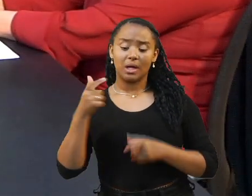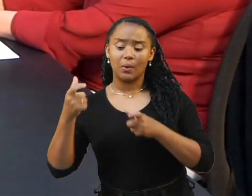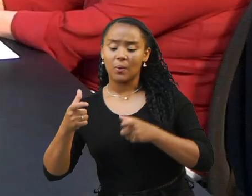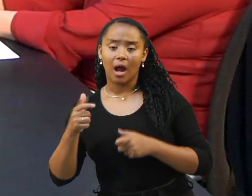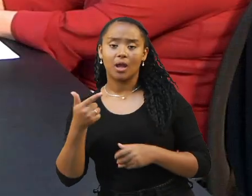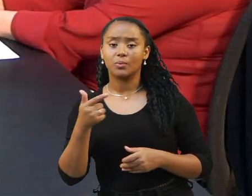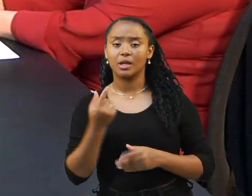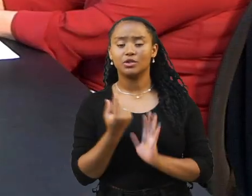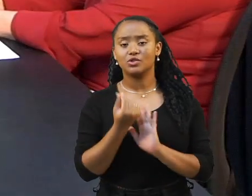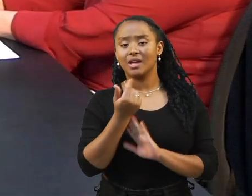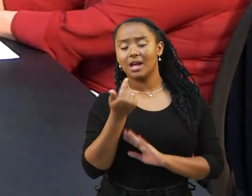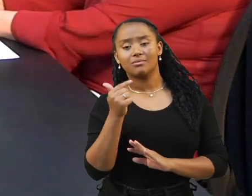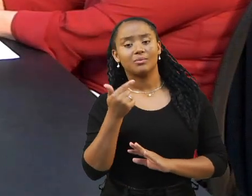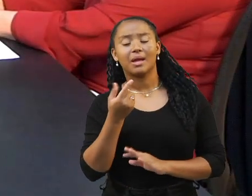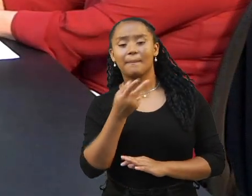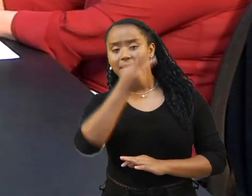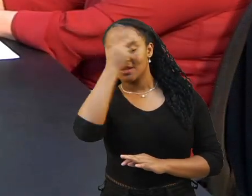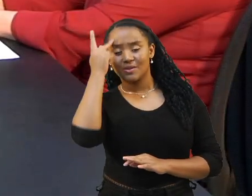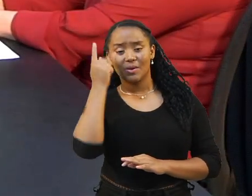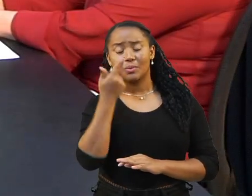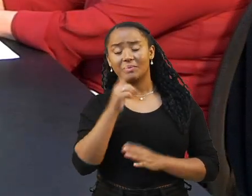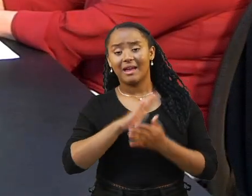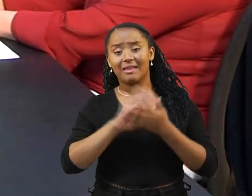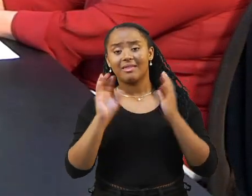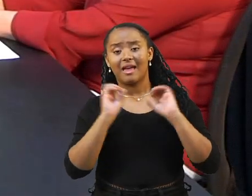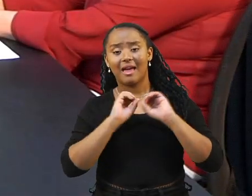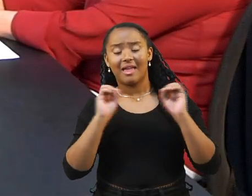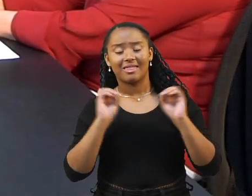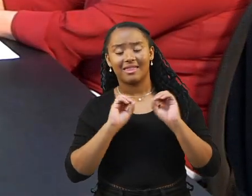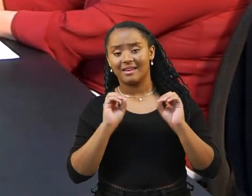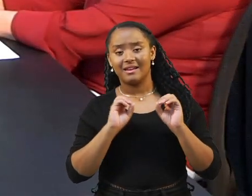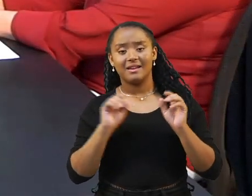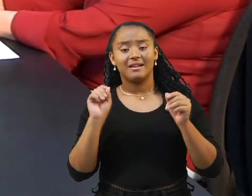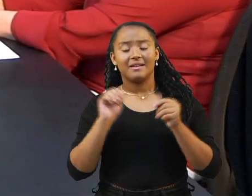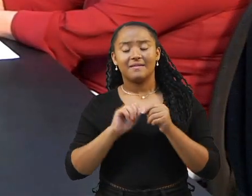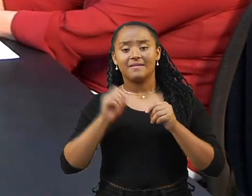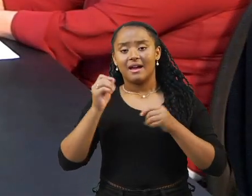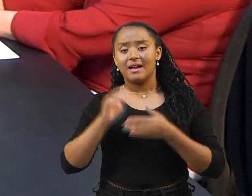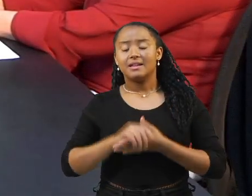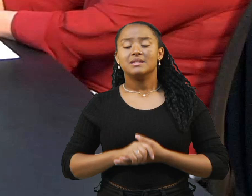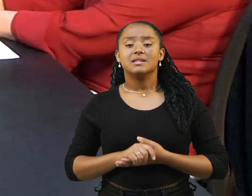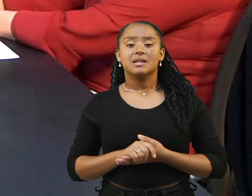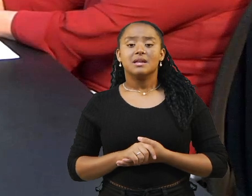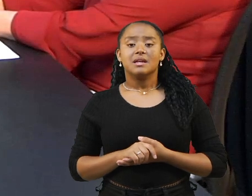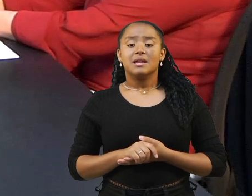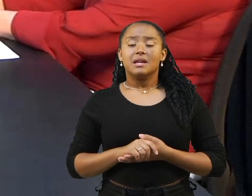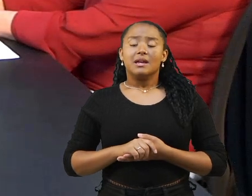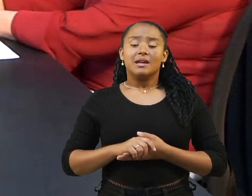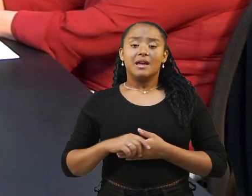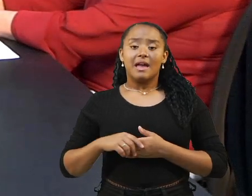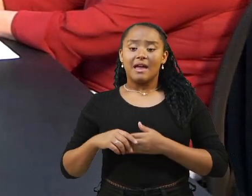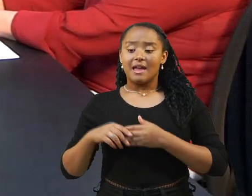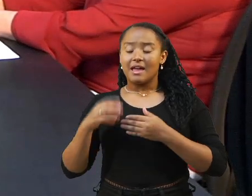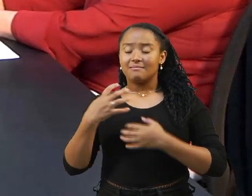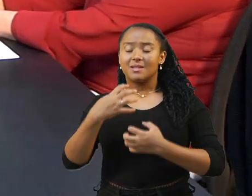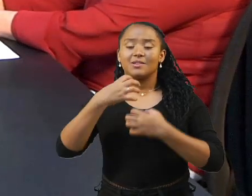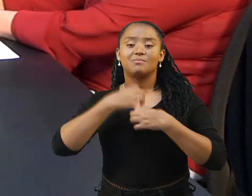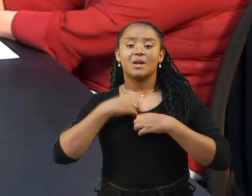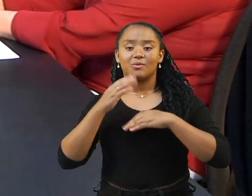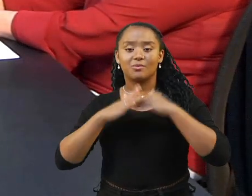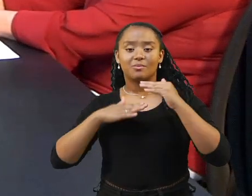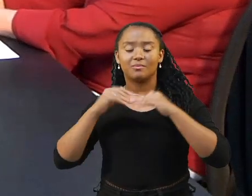nem pessoa, nada que te faça te recompensar como profissional, sabe? Eu gosto muito